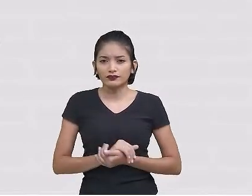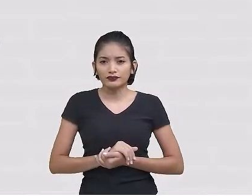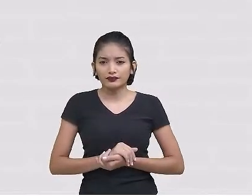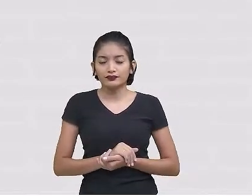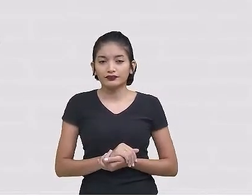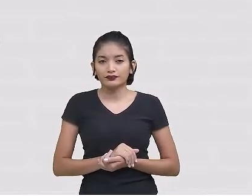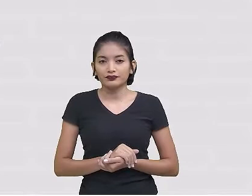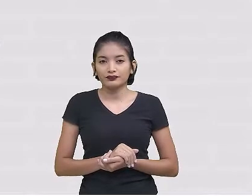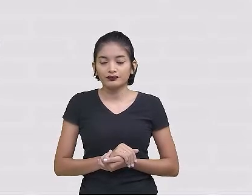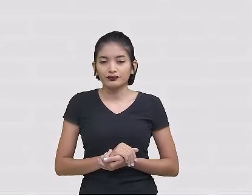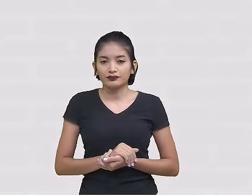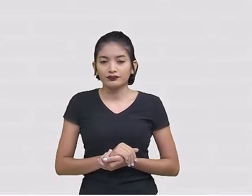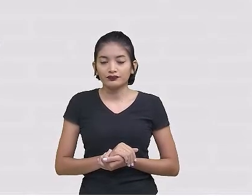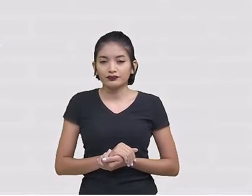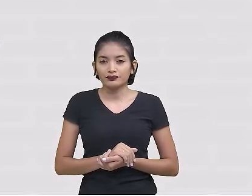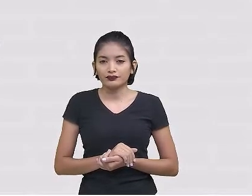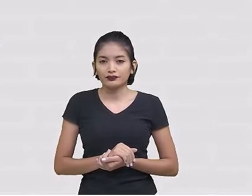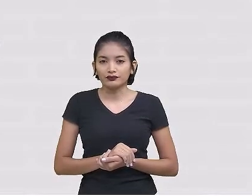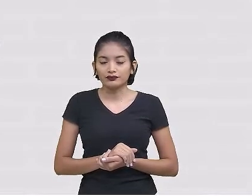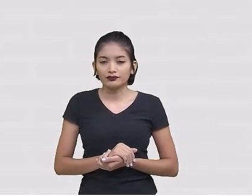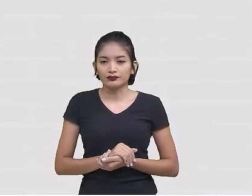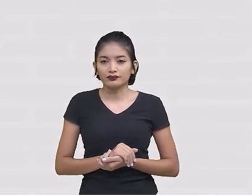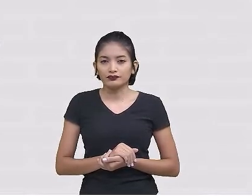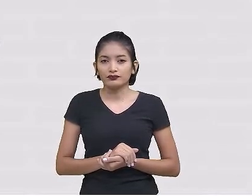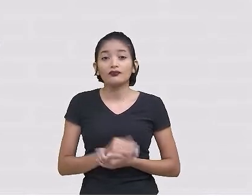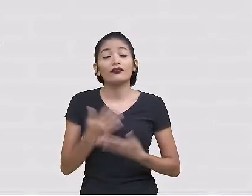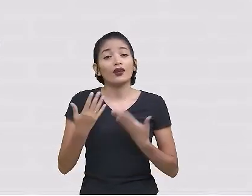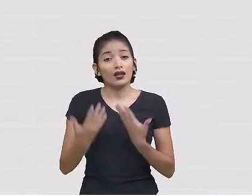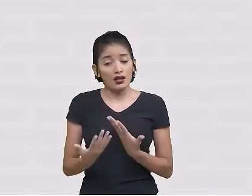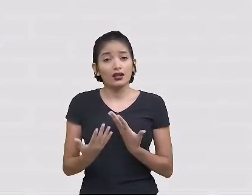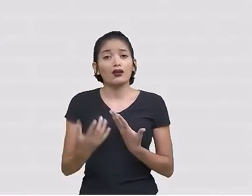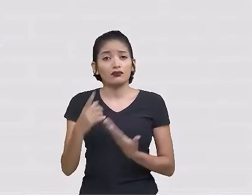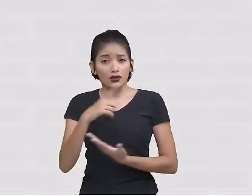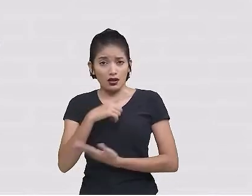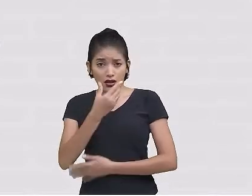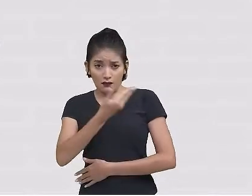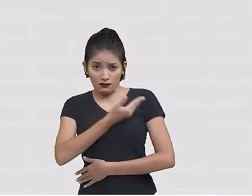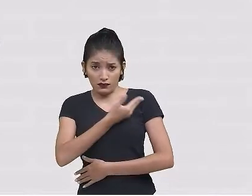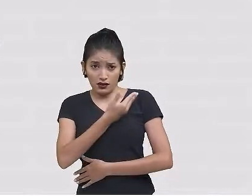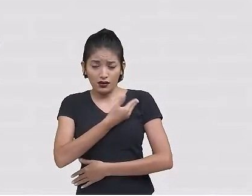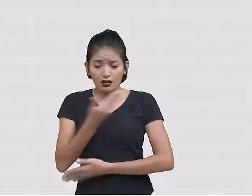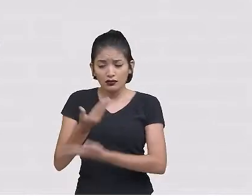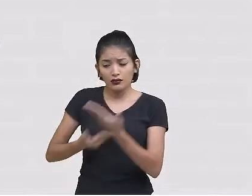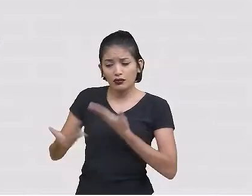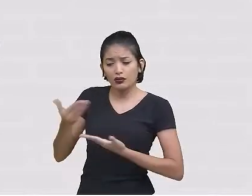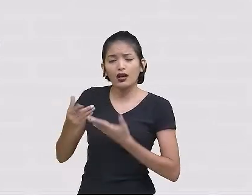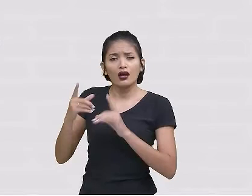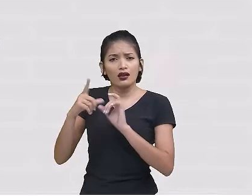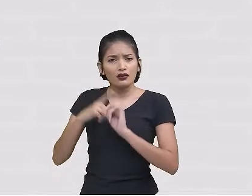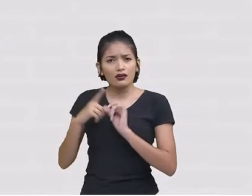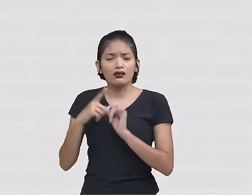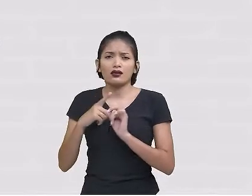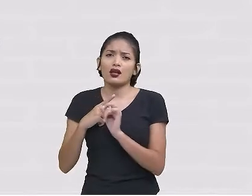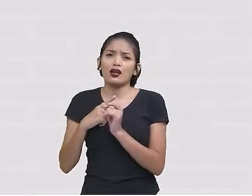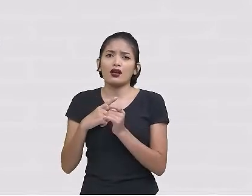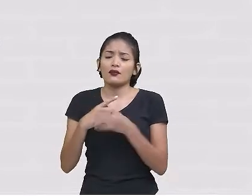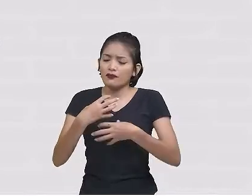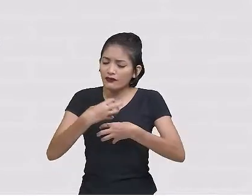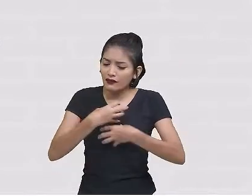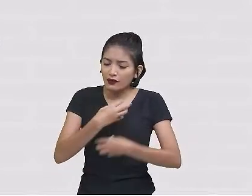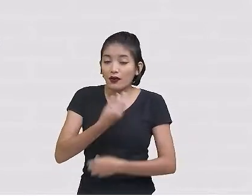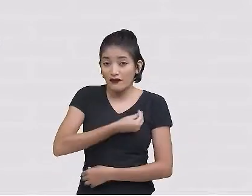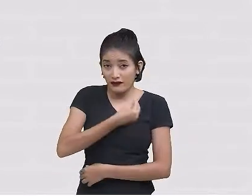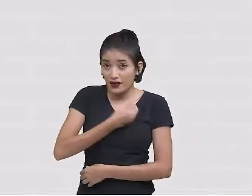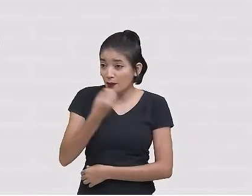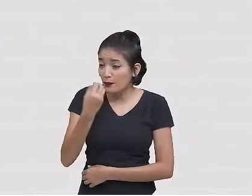Olha, vai aparecer aí, tá? Para vocês. Fazer uma amizade é criar uma convivência